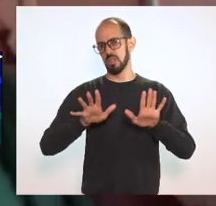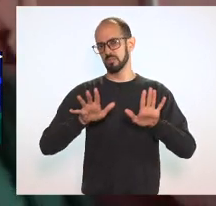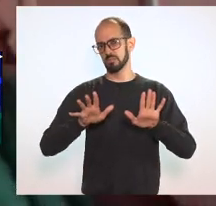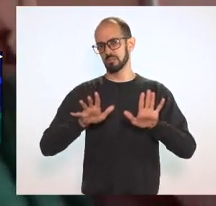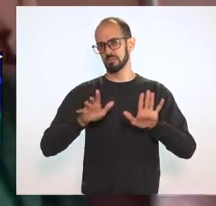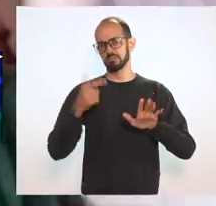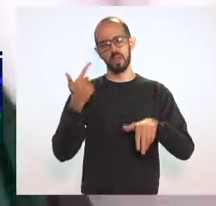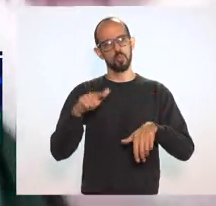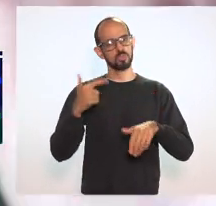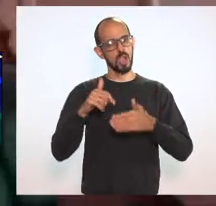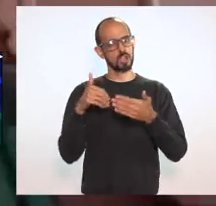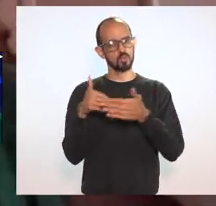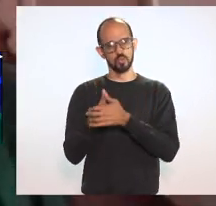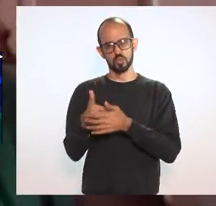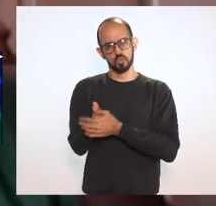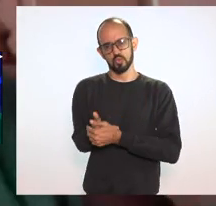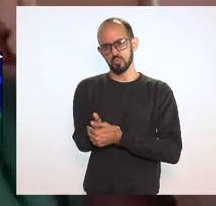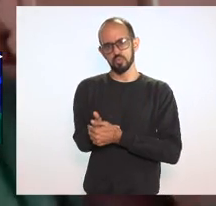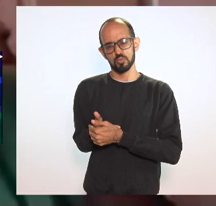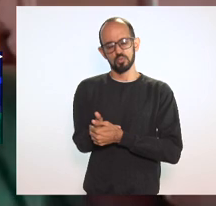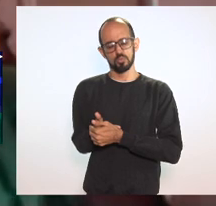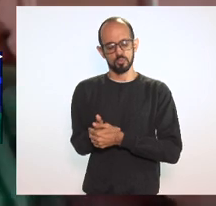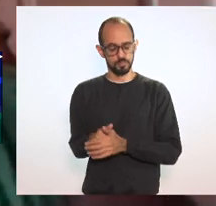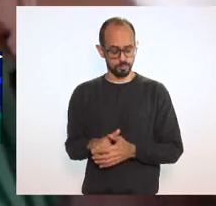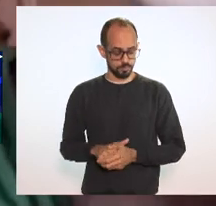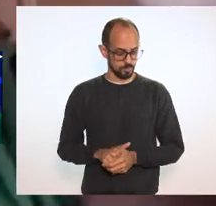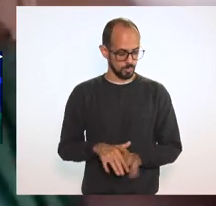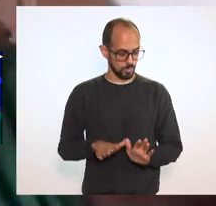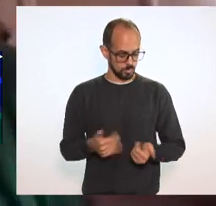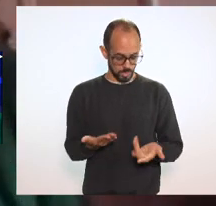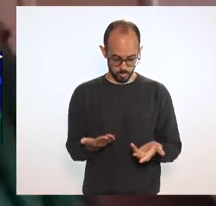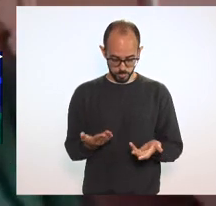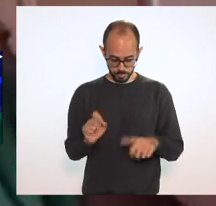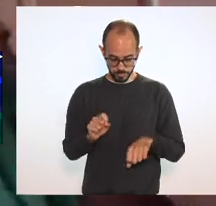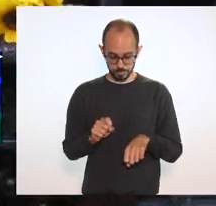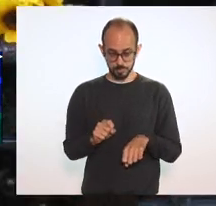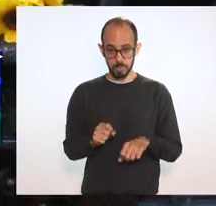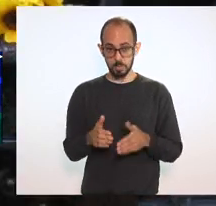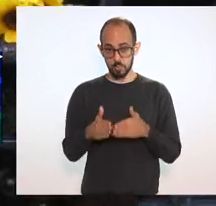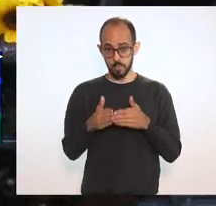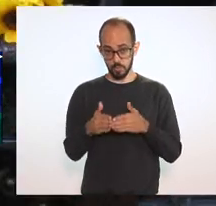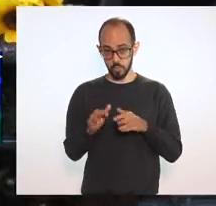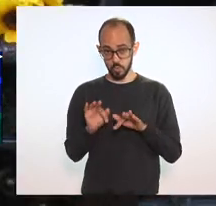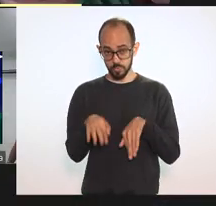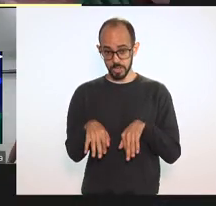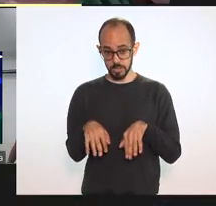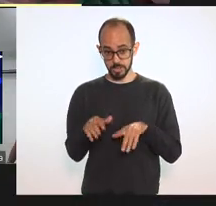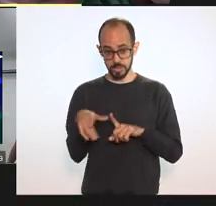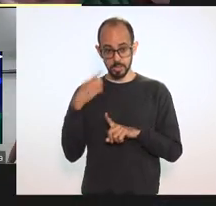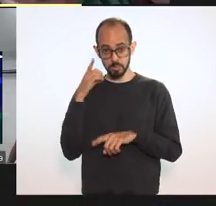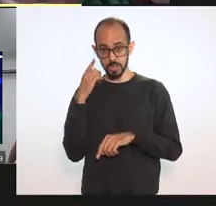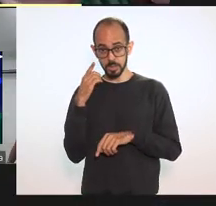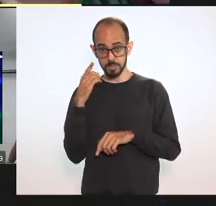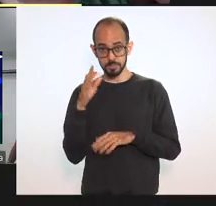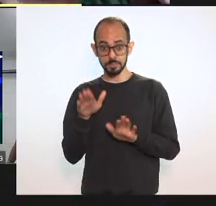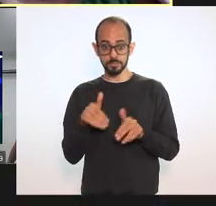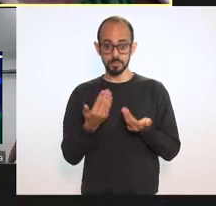nada bom Então nesse momento mas para concluir por favor dançar